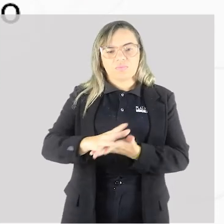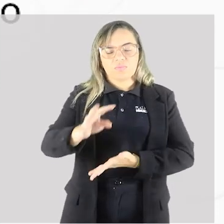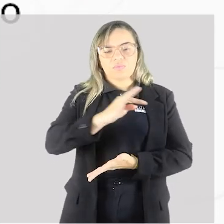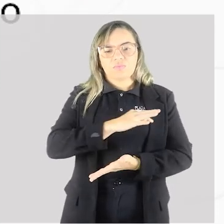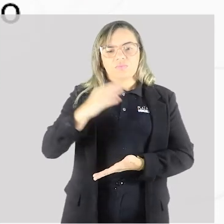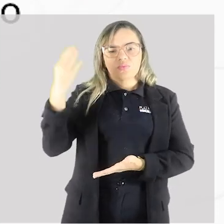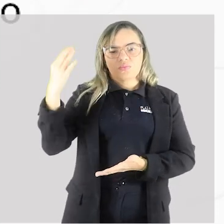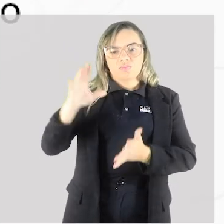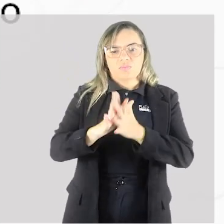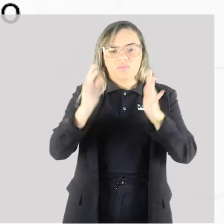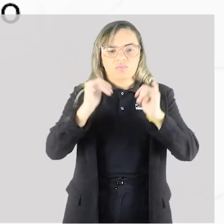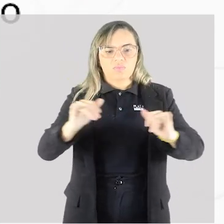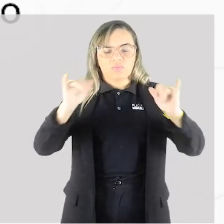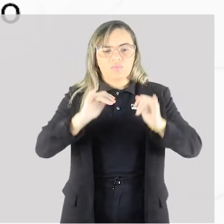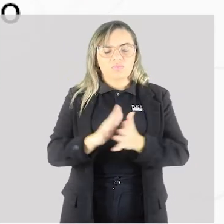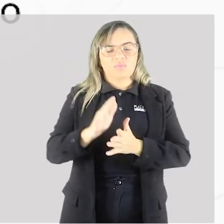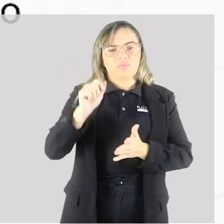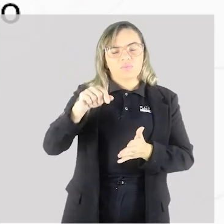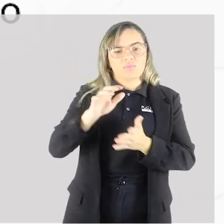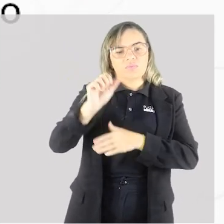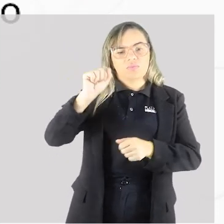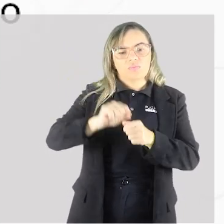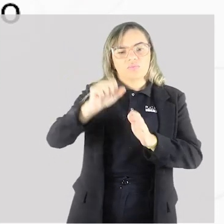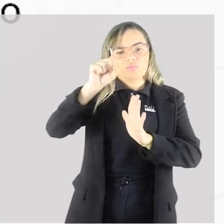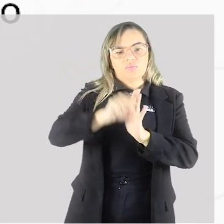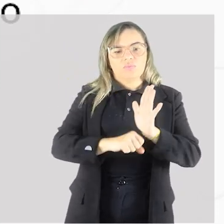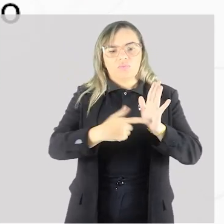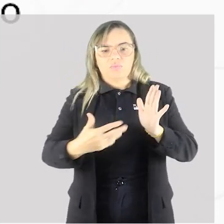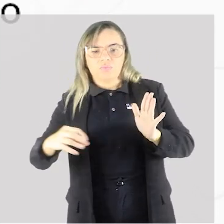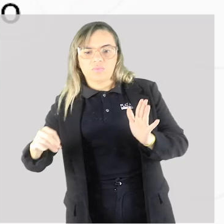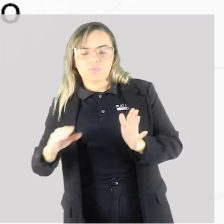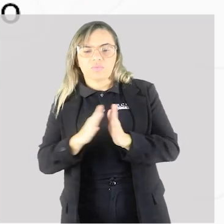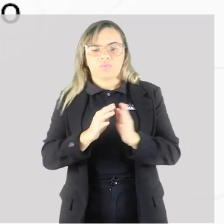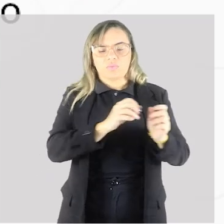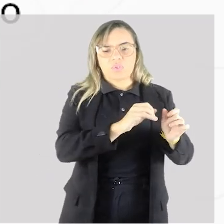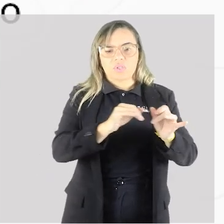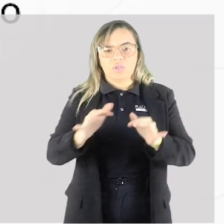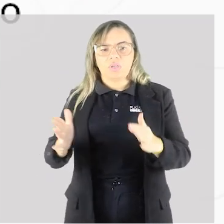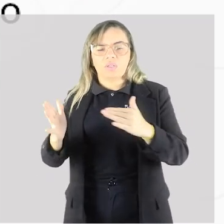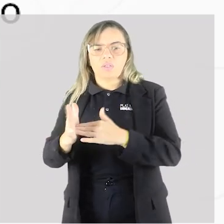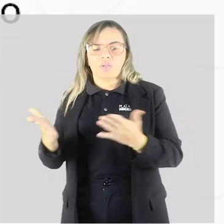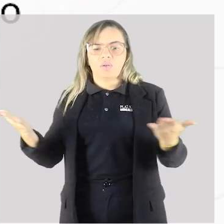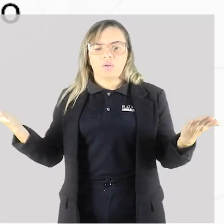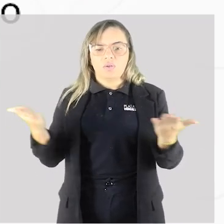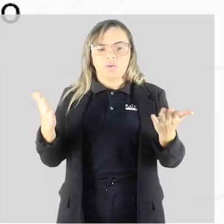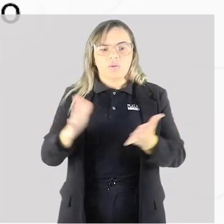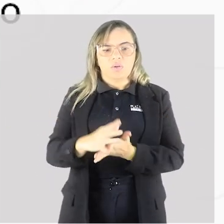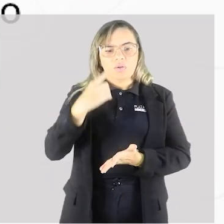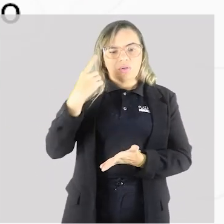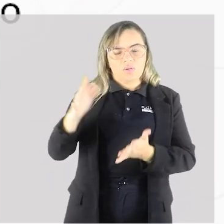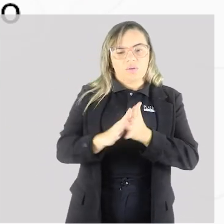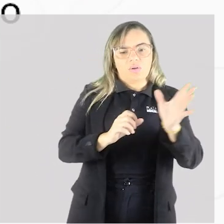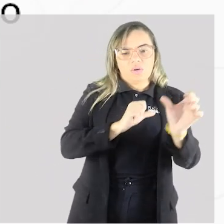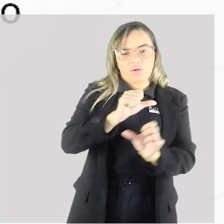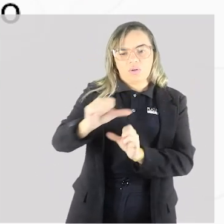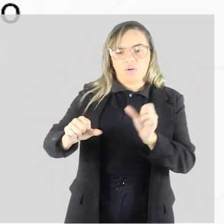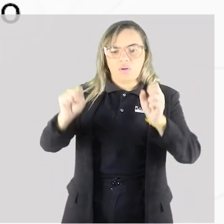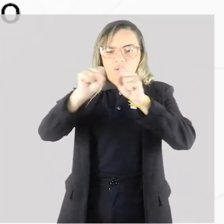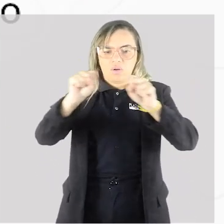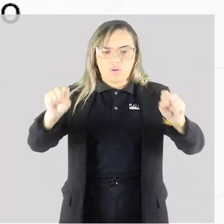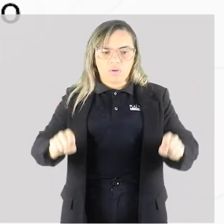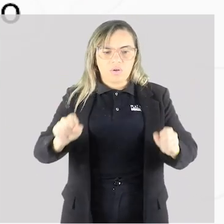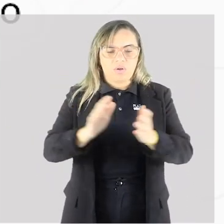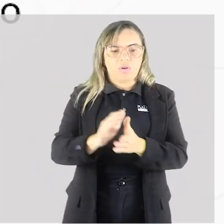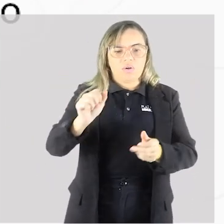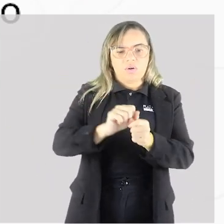e informacional, produzida no século XX, a qual se estende aos nossos dias, trouxe profundas mudanças nos sistemas de